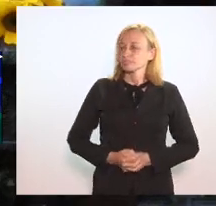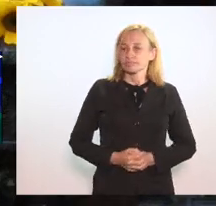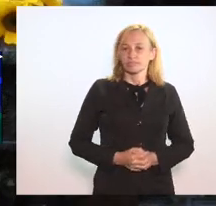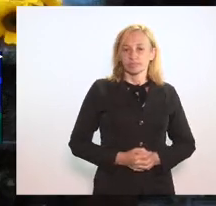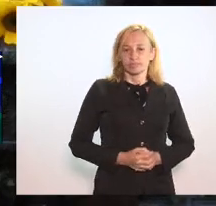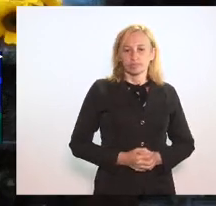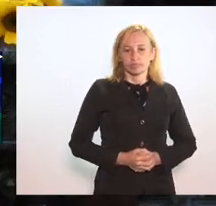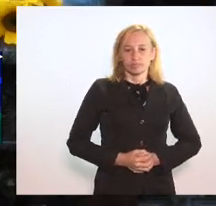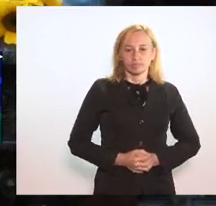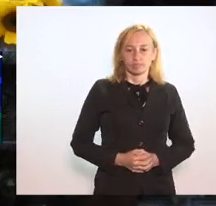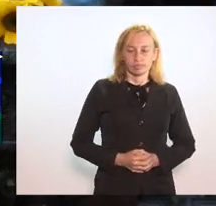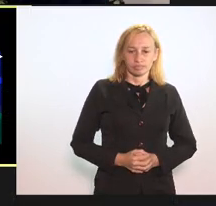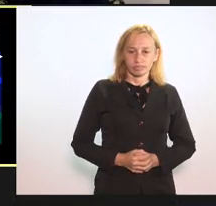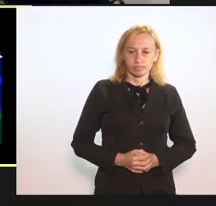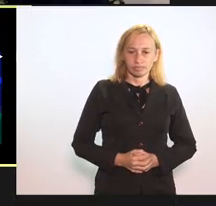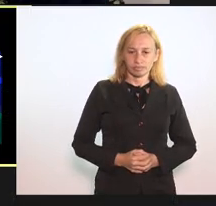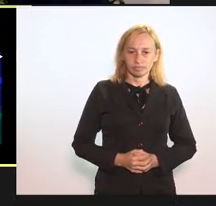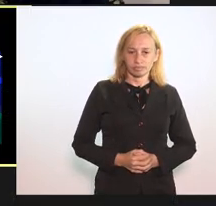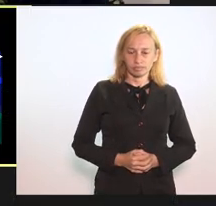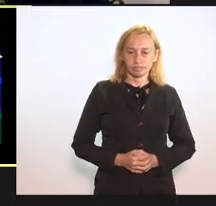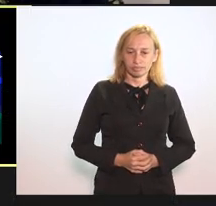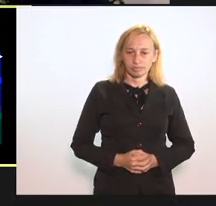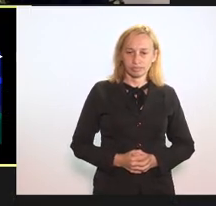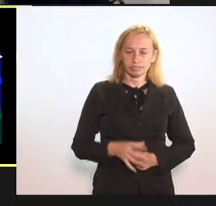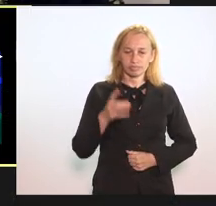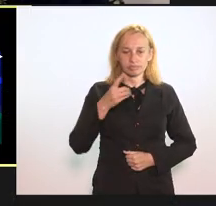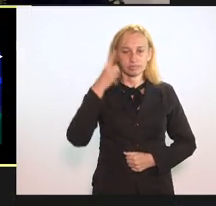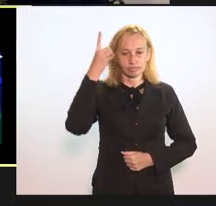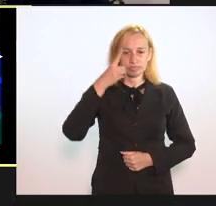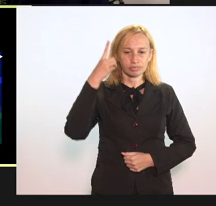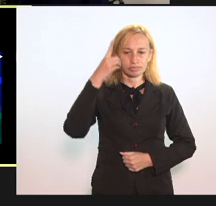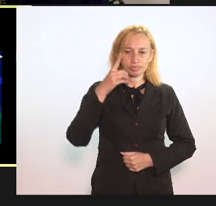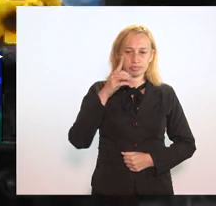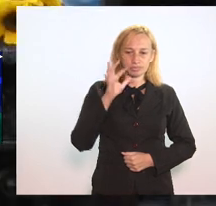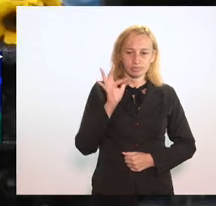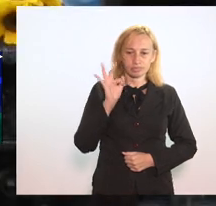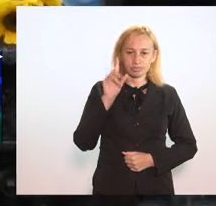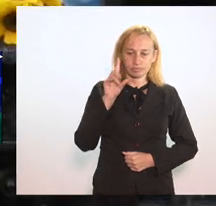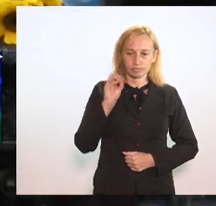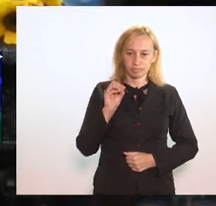escreve o presidente Michel fine 1